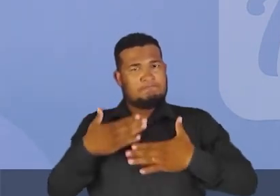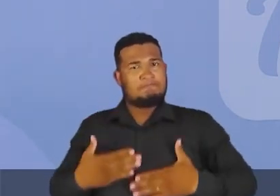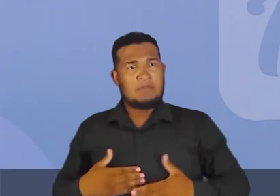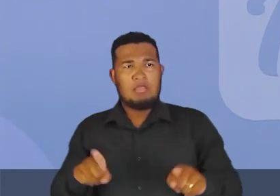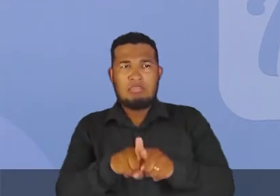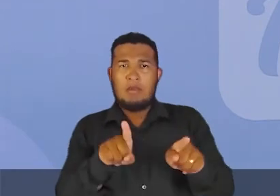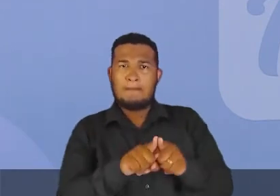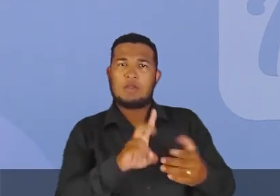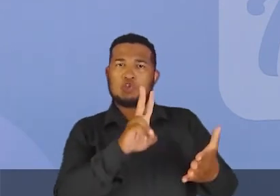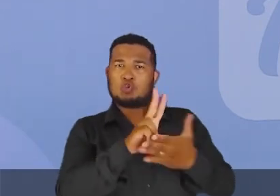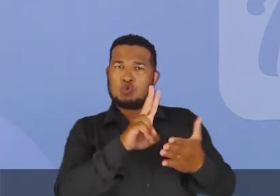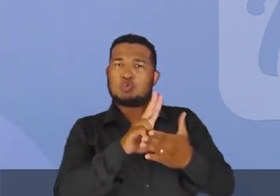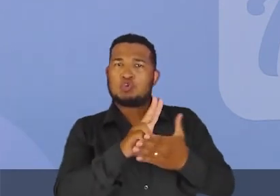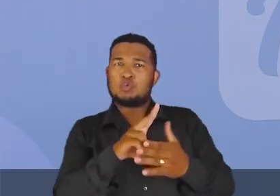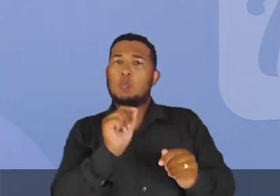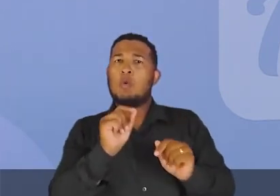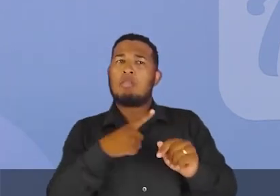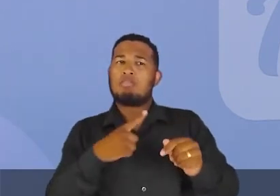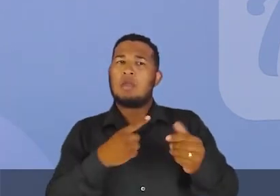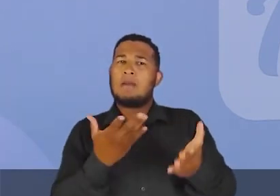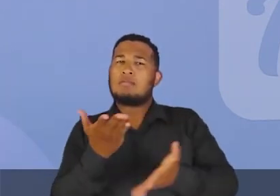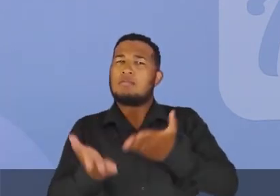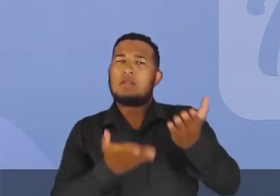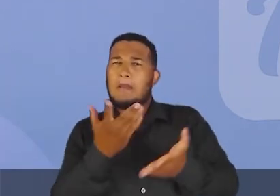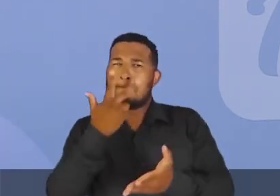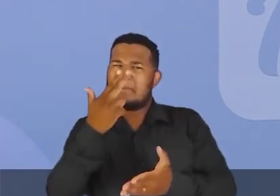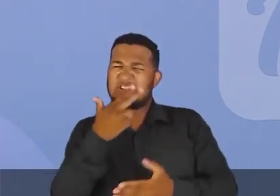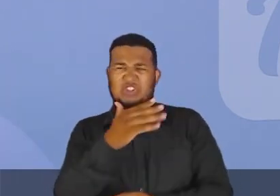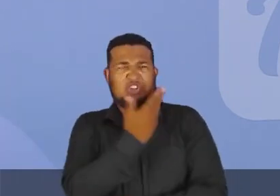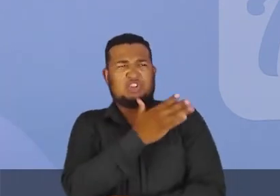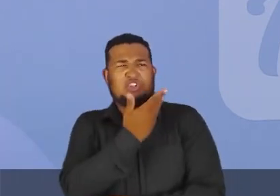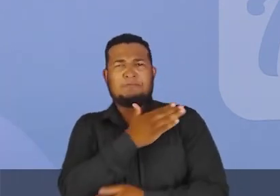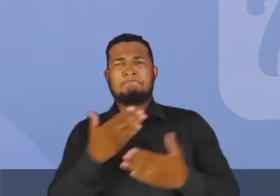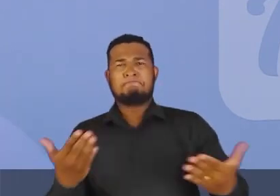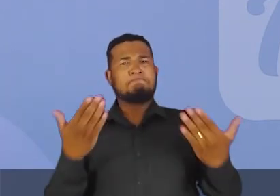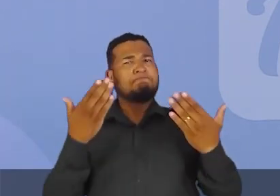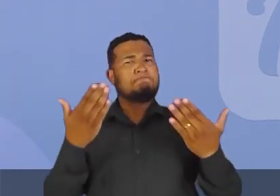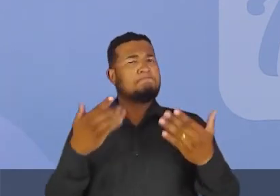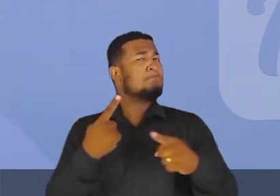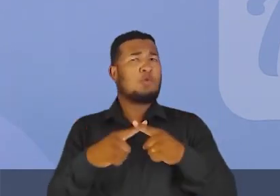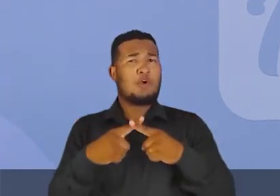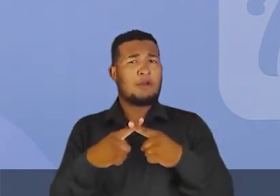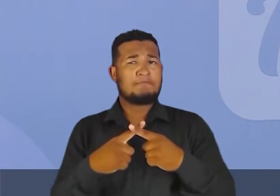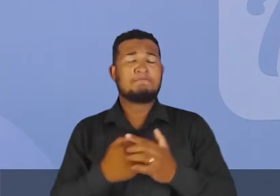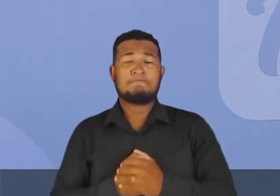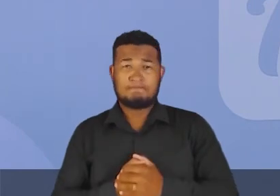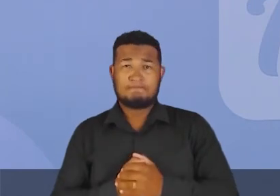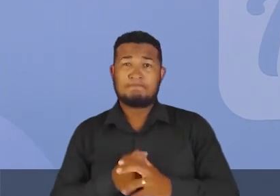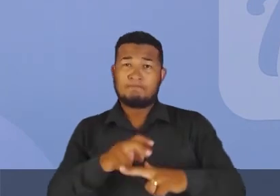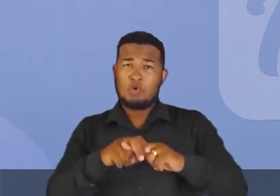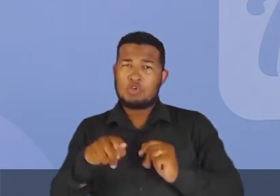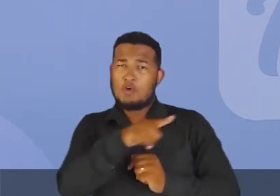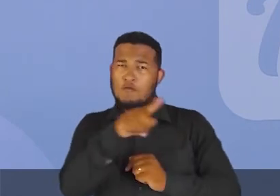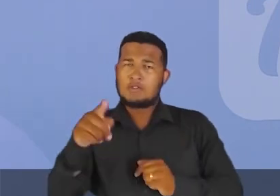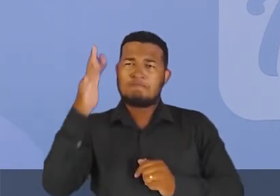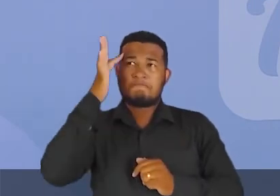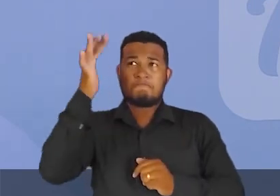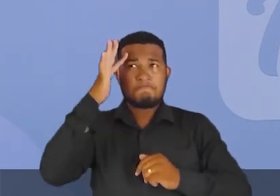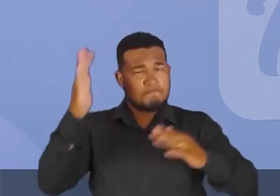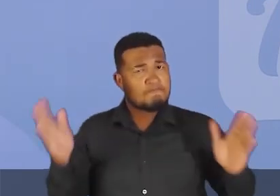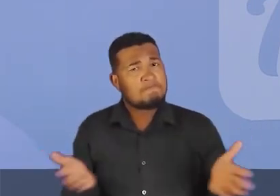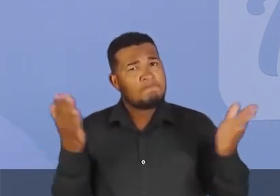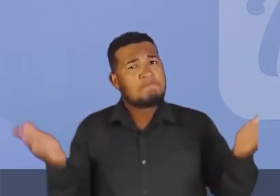os indígenas são tratados com tanta discriminação? Então, eu gostaria que vocês pensassem,